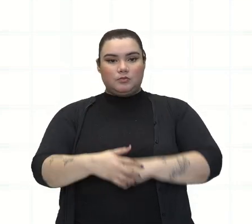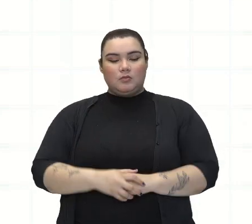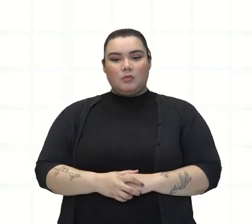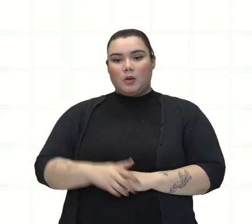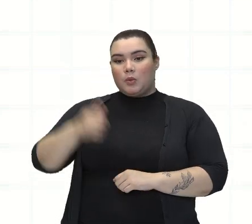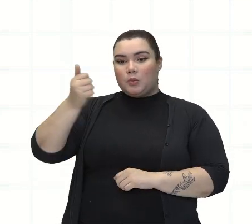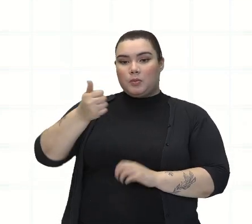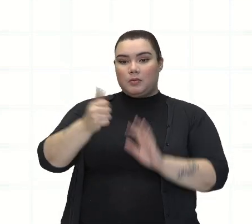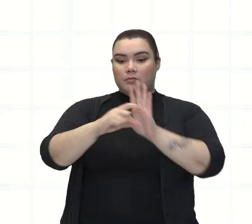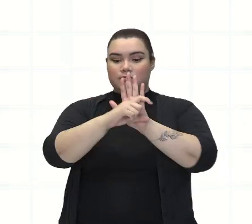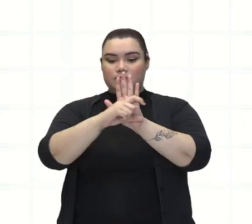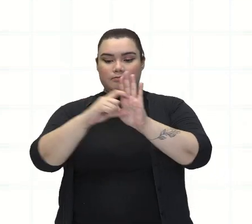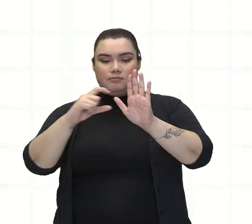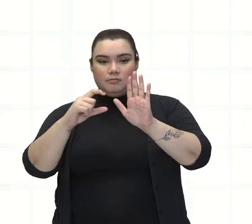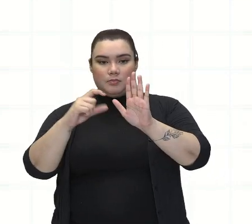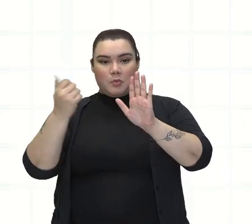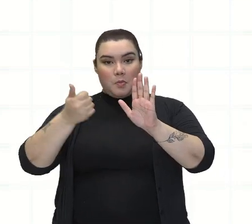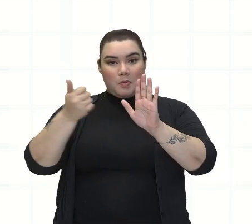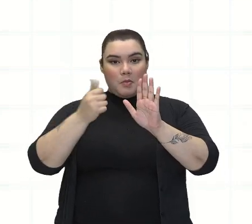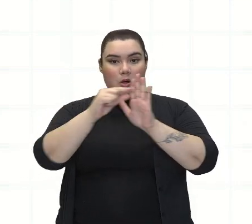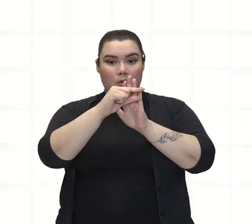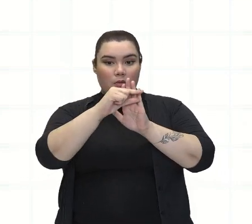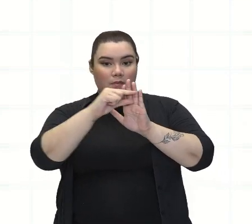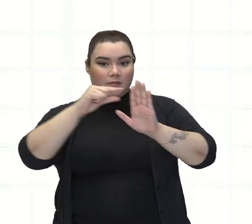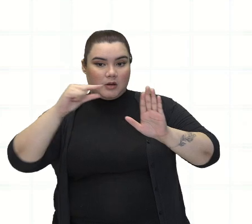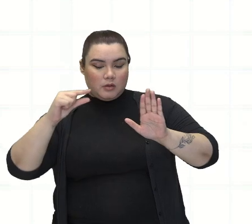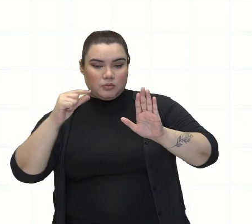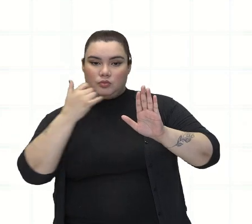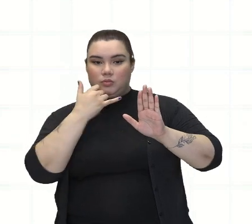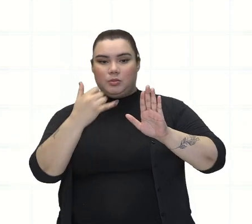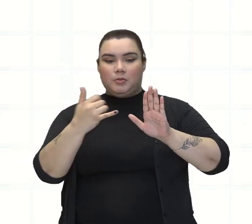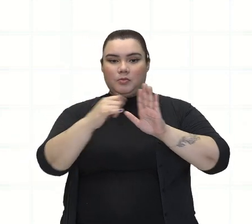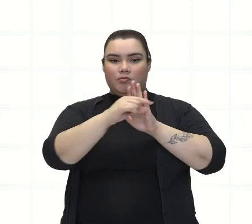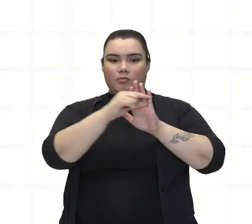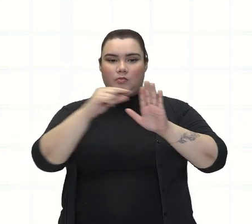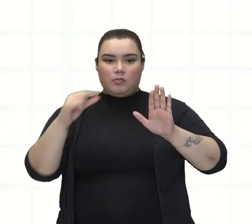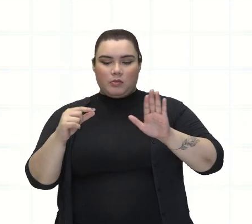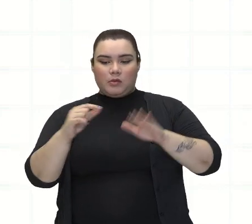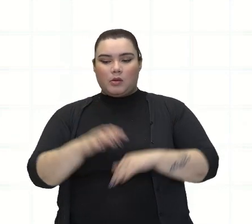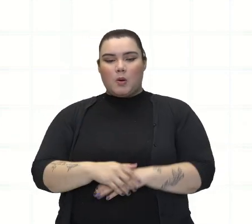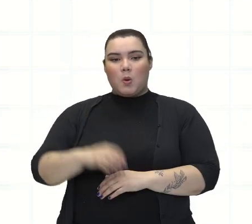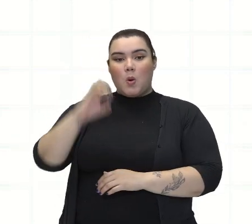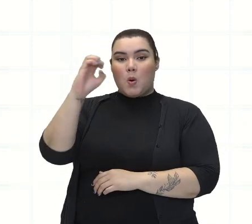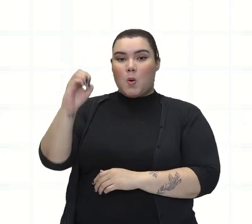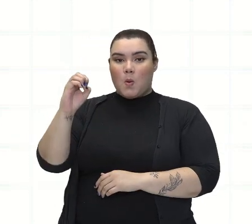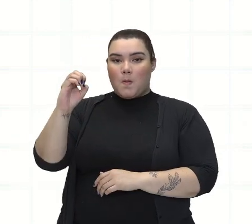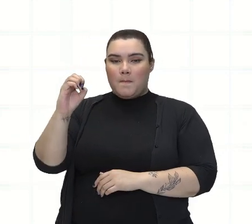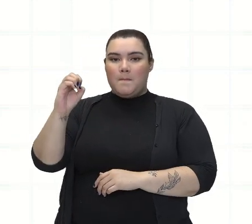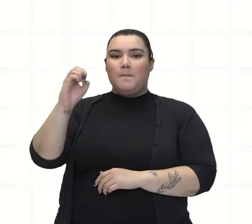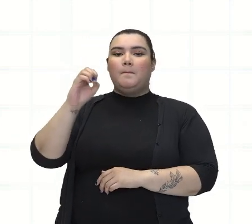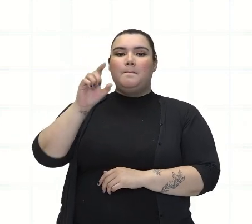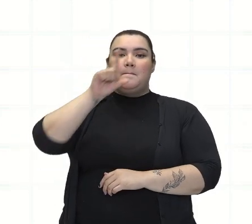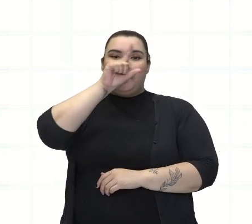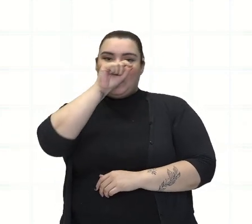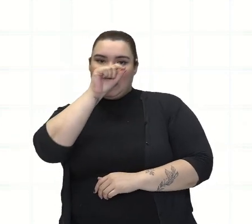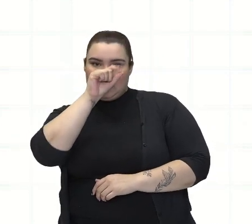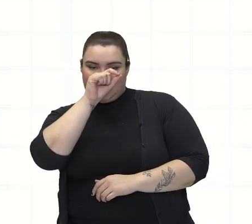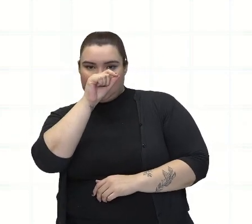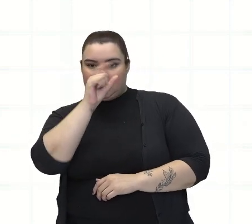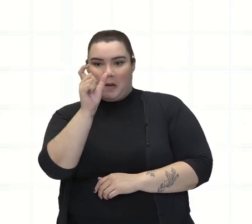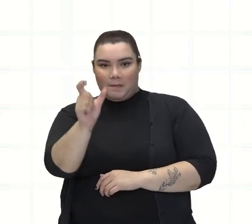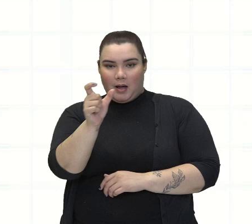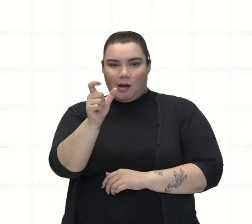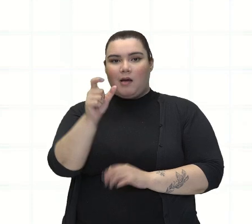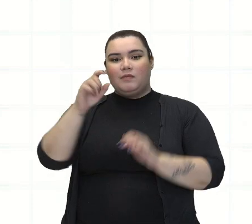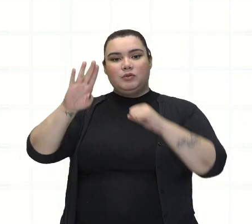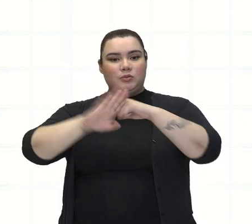verso, novamente, o pardalzinho é substantivo e o O aqui nós